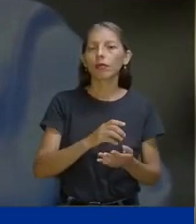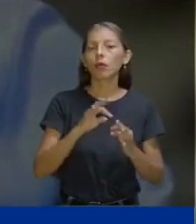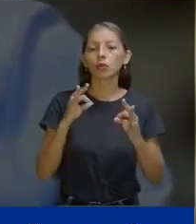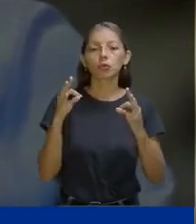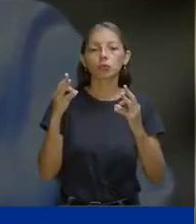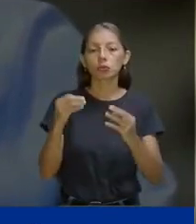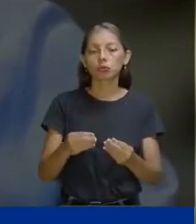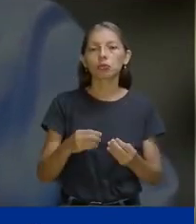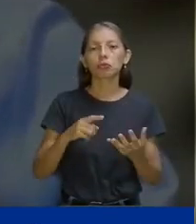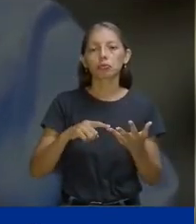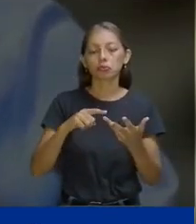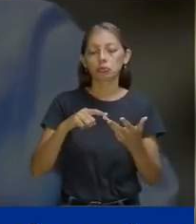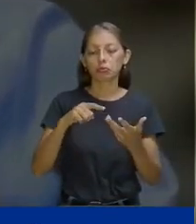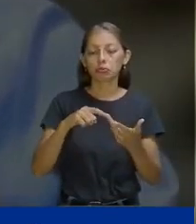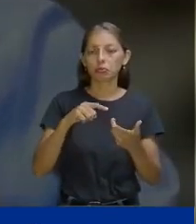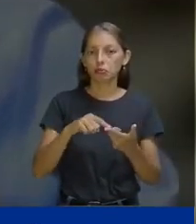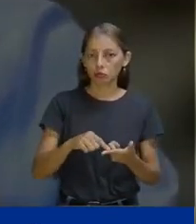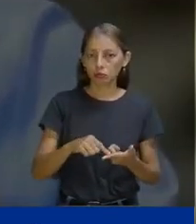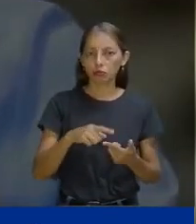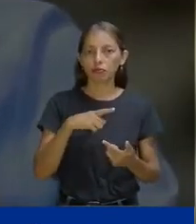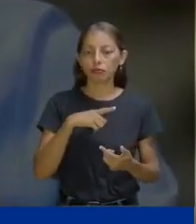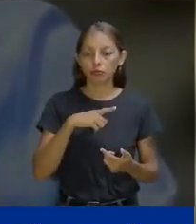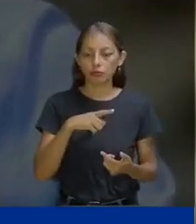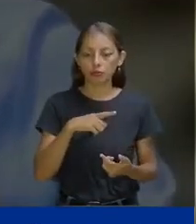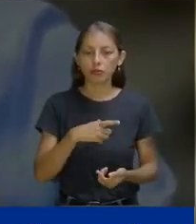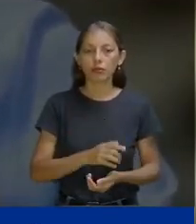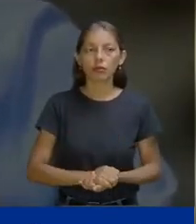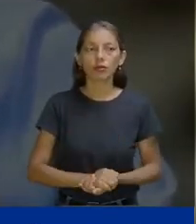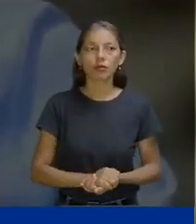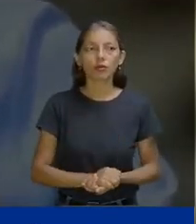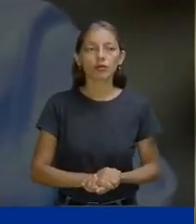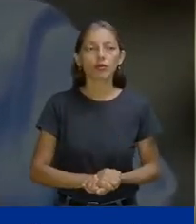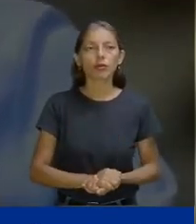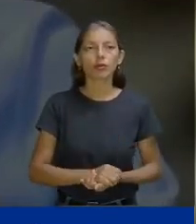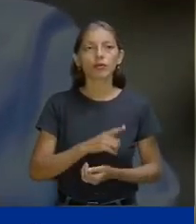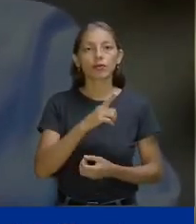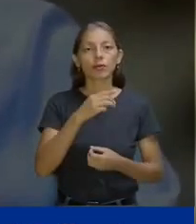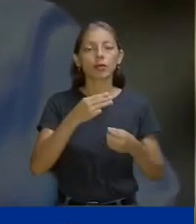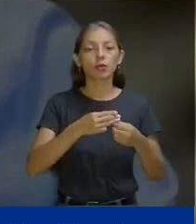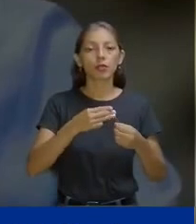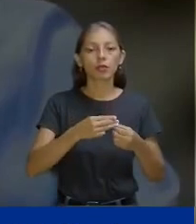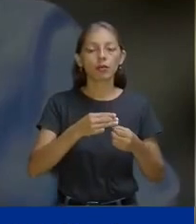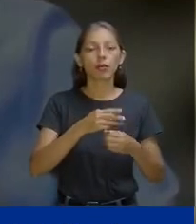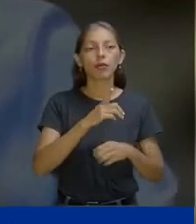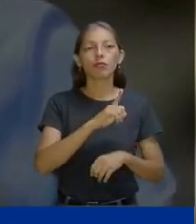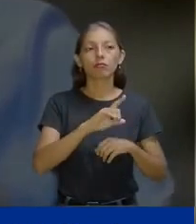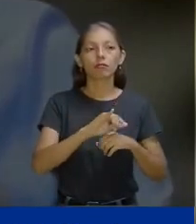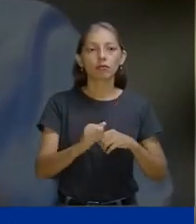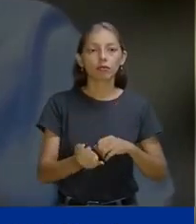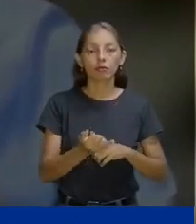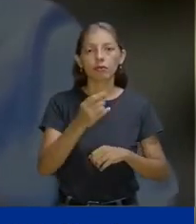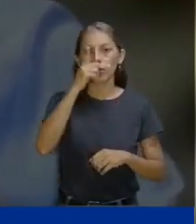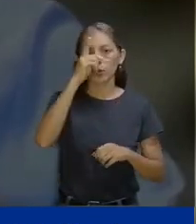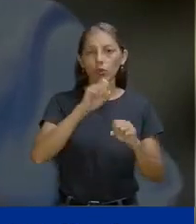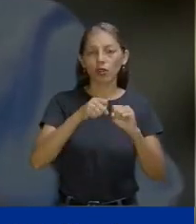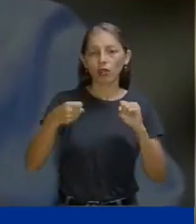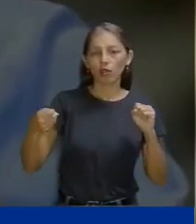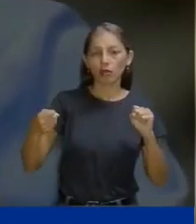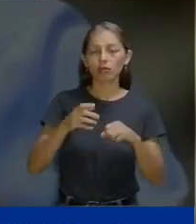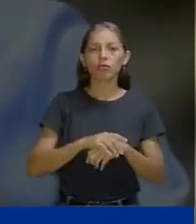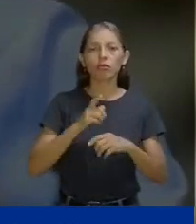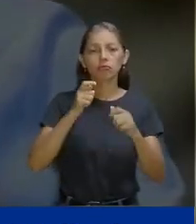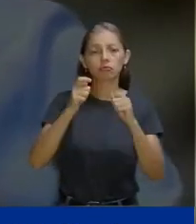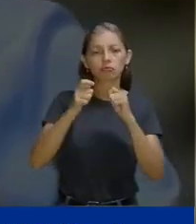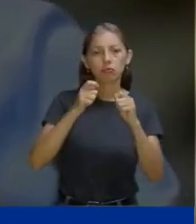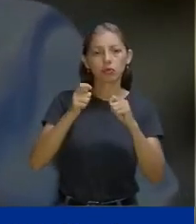as comissões provisórias, municipais de Vitória do Jari, de Laranjal do Jari, de Porto Grande, serviços de consultoria, assessoramento